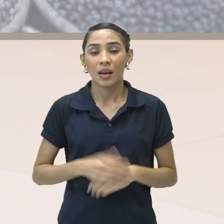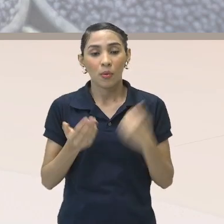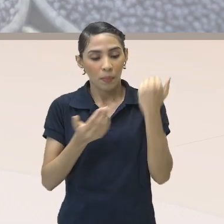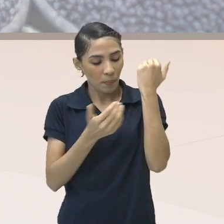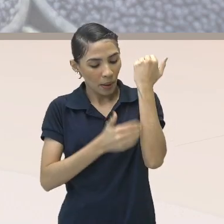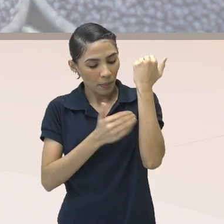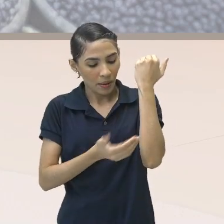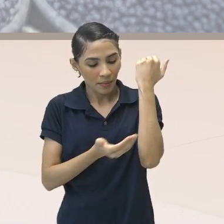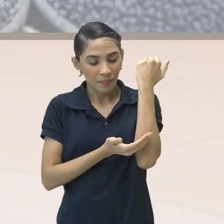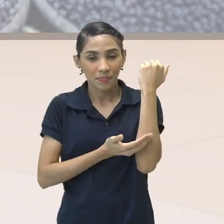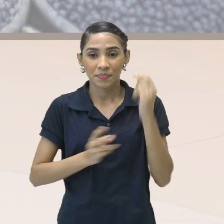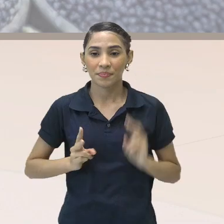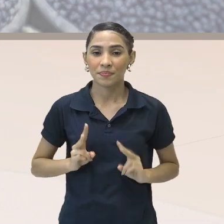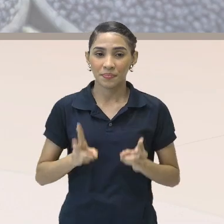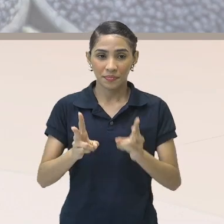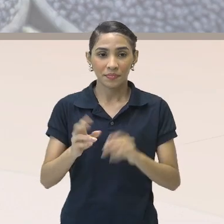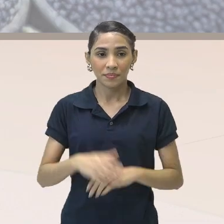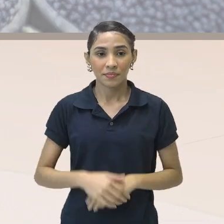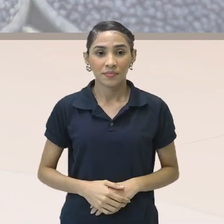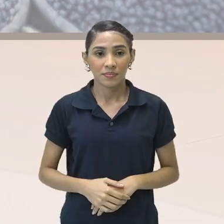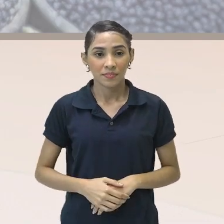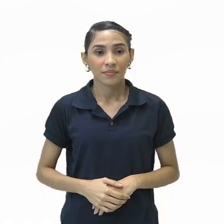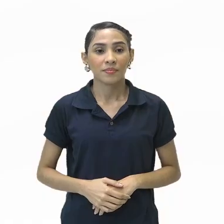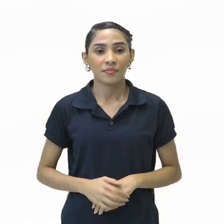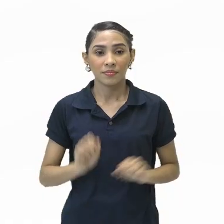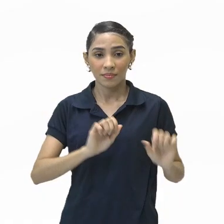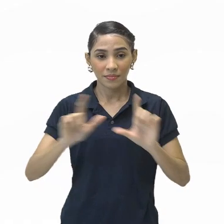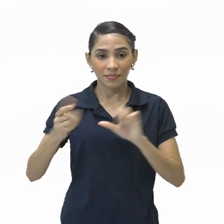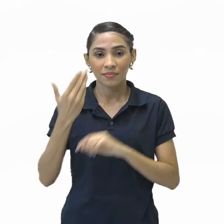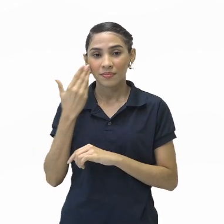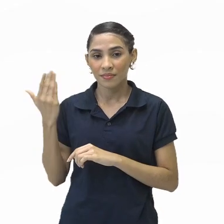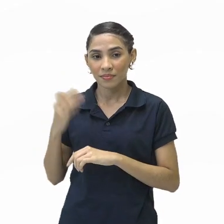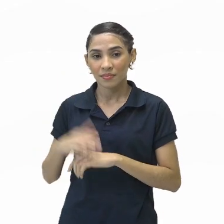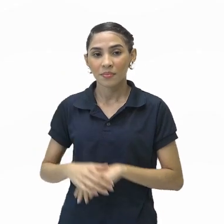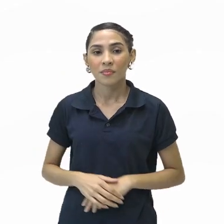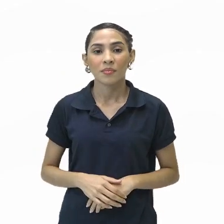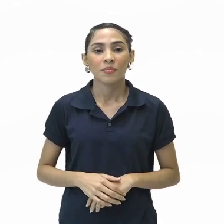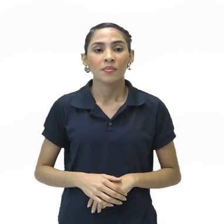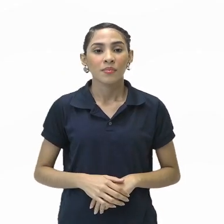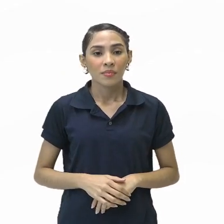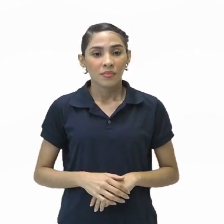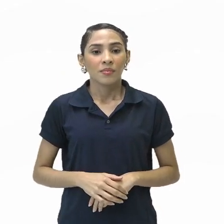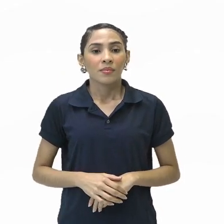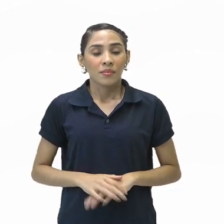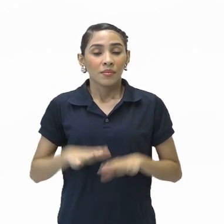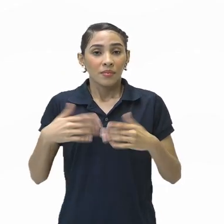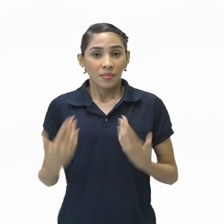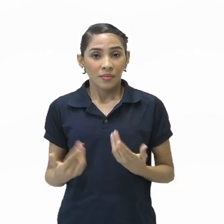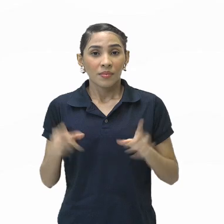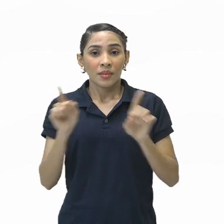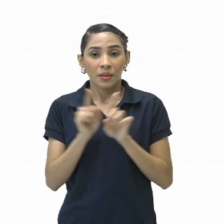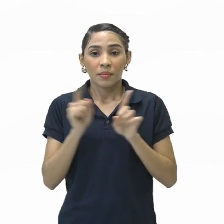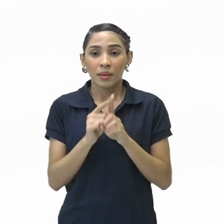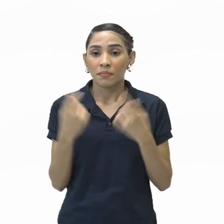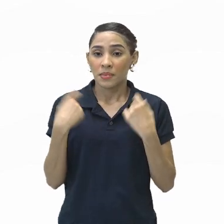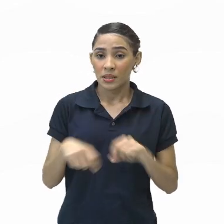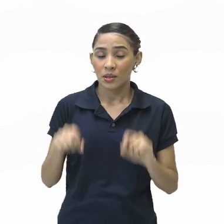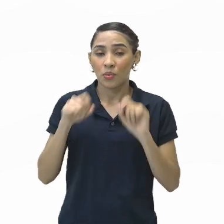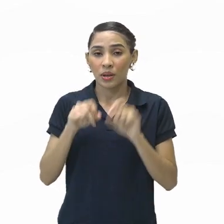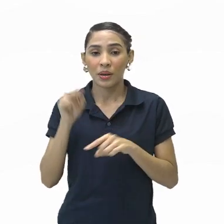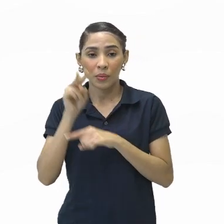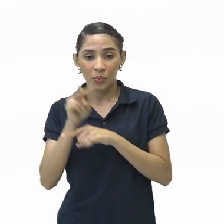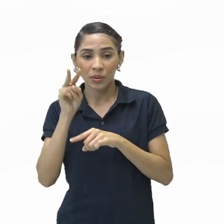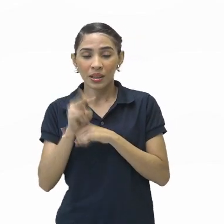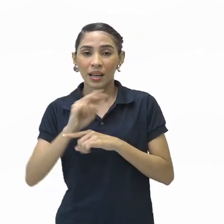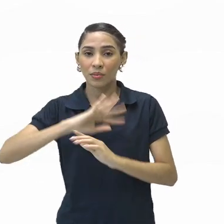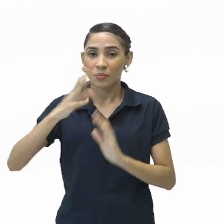borracha. Né? Vamos continuar verificando na próxima tela, né, que a gente tem essa necessidade de preservar